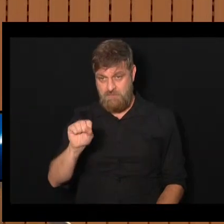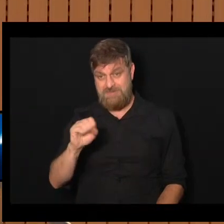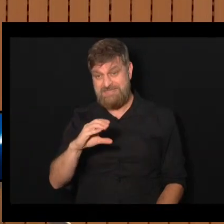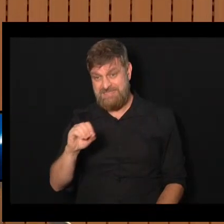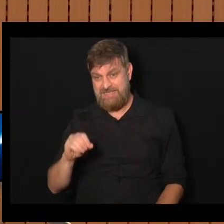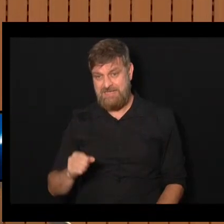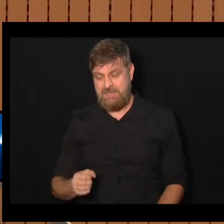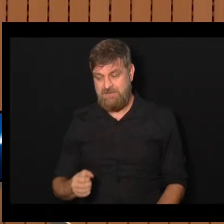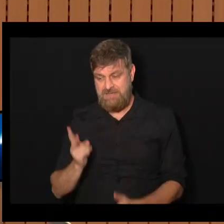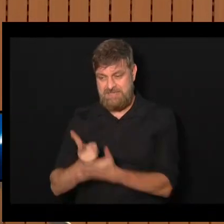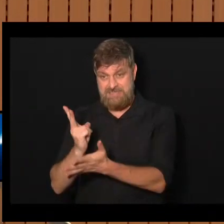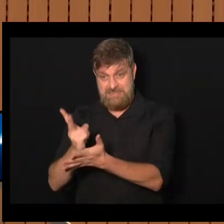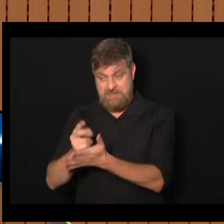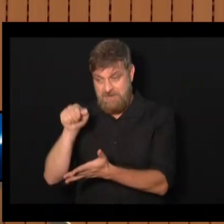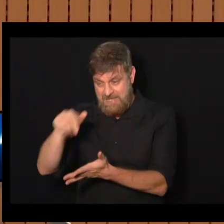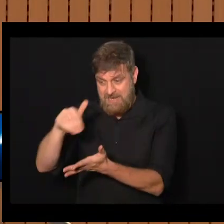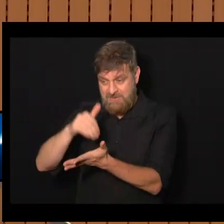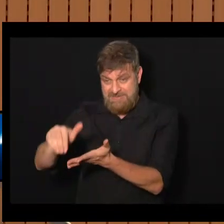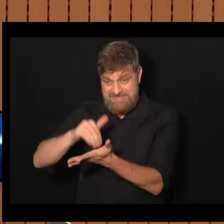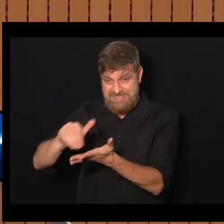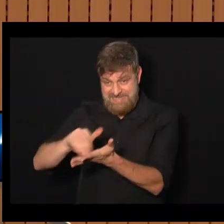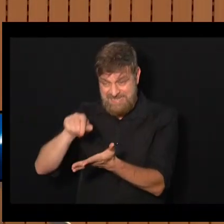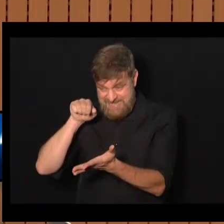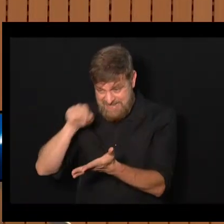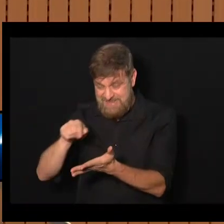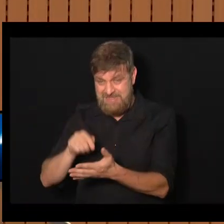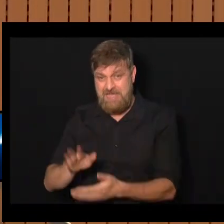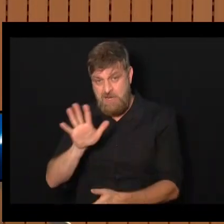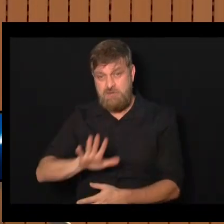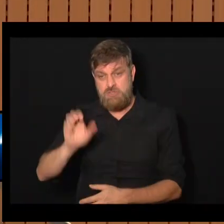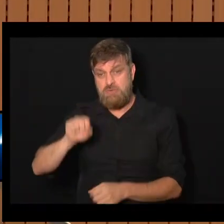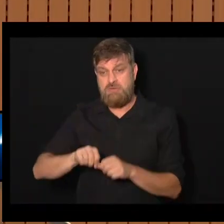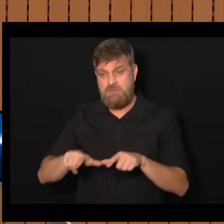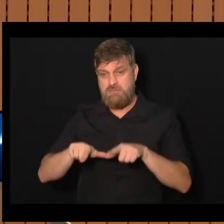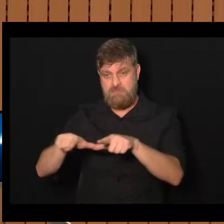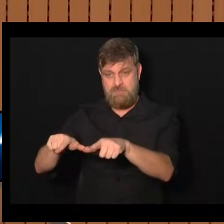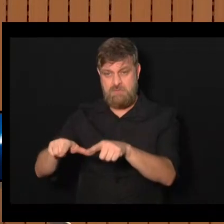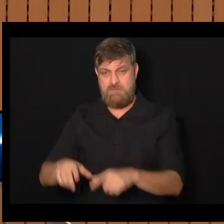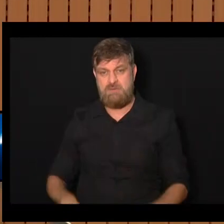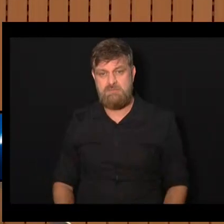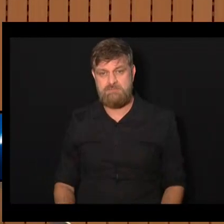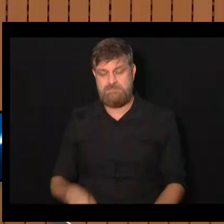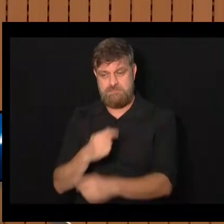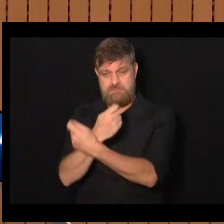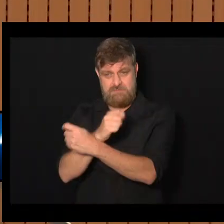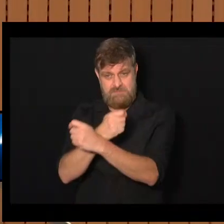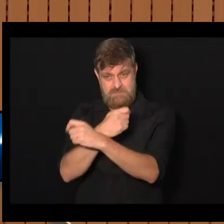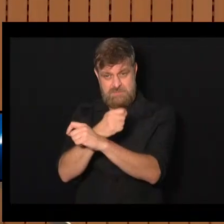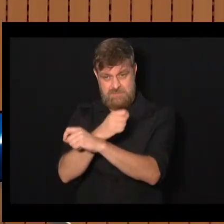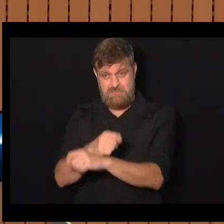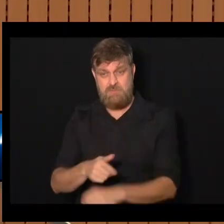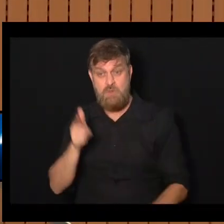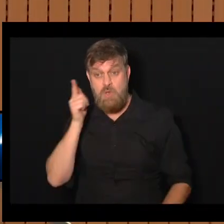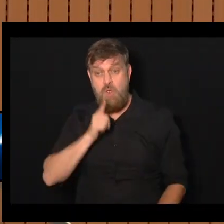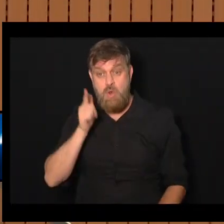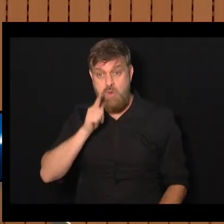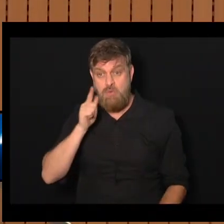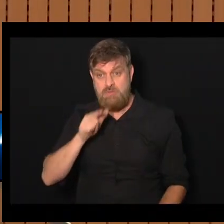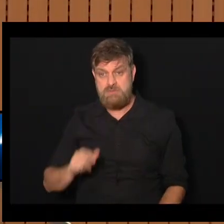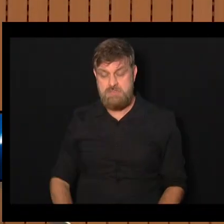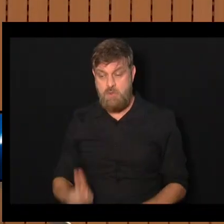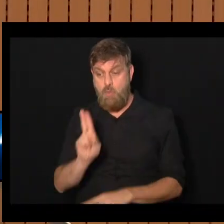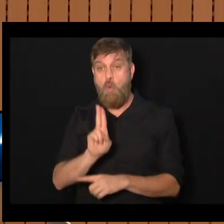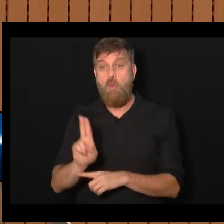como secretário-geral. Os dois obtiveram o título pontifício para a universidade, se tornando pontifício Universidade